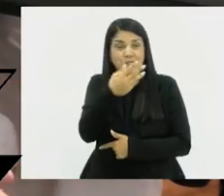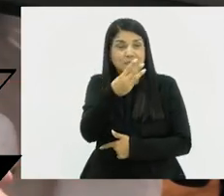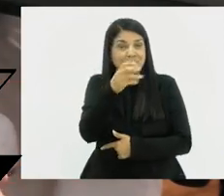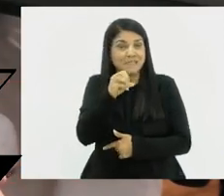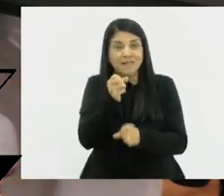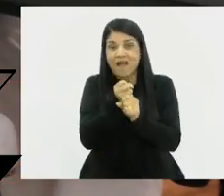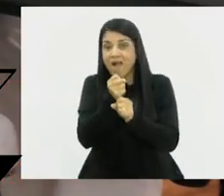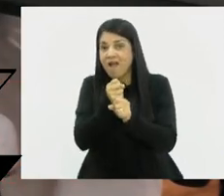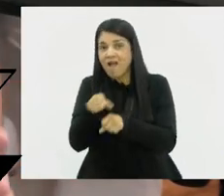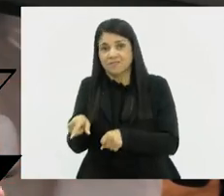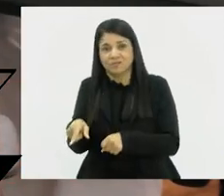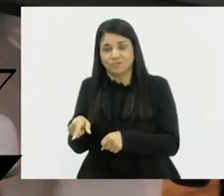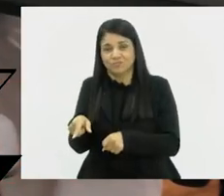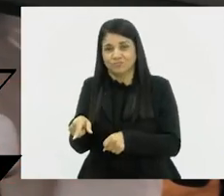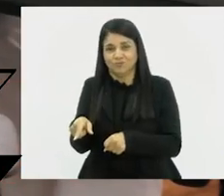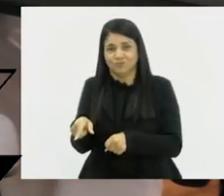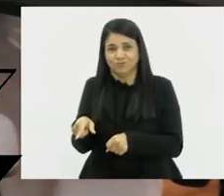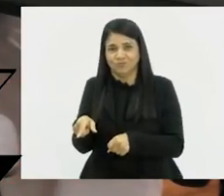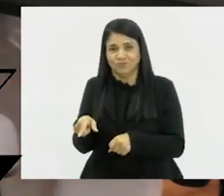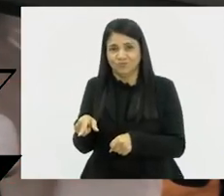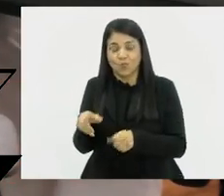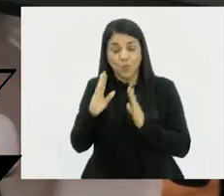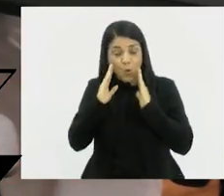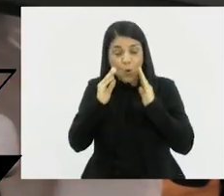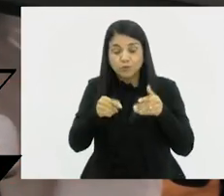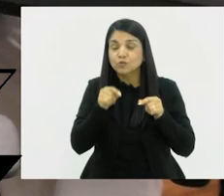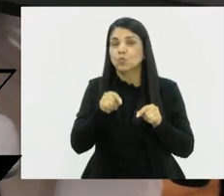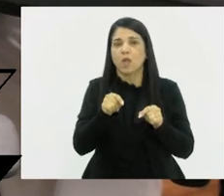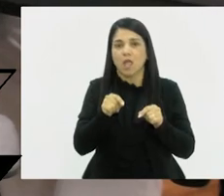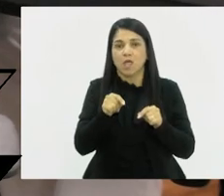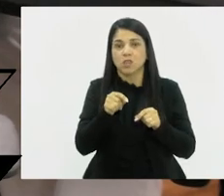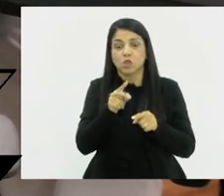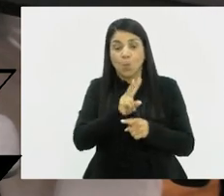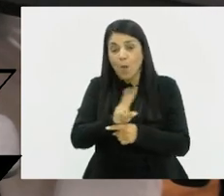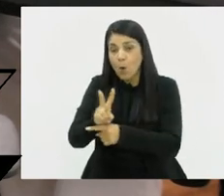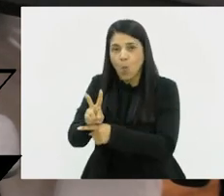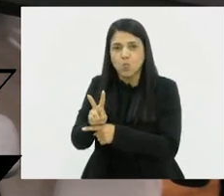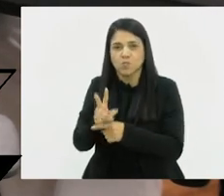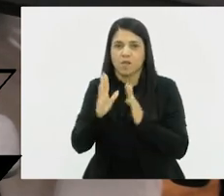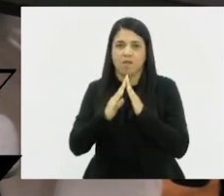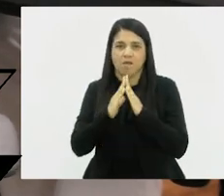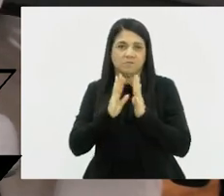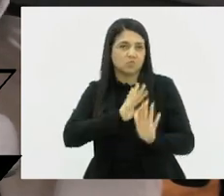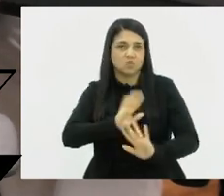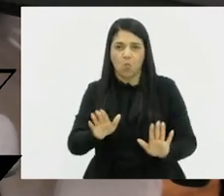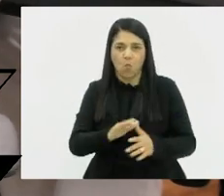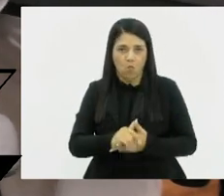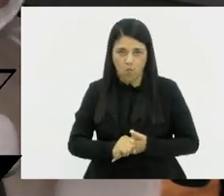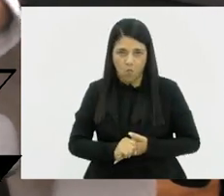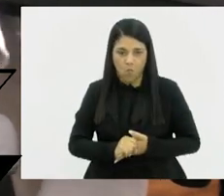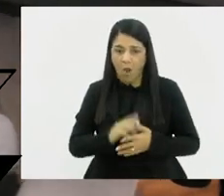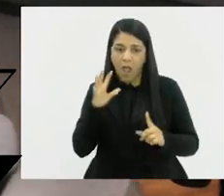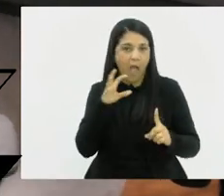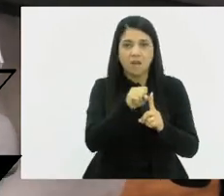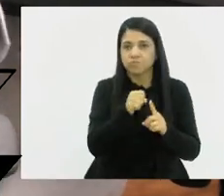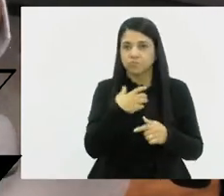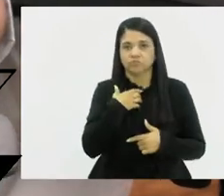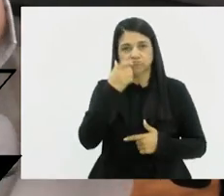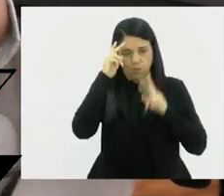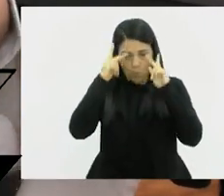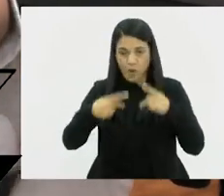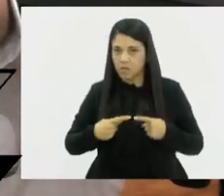essa finalidade. Então, eu acho que querer impor que todos